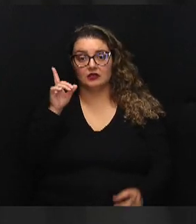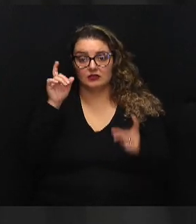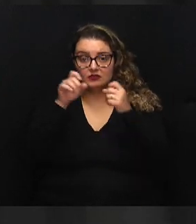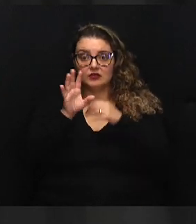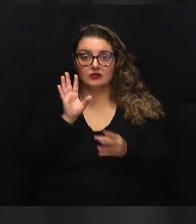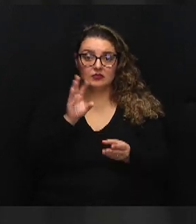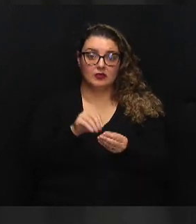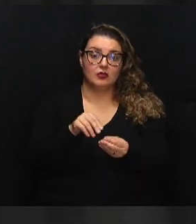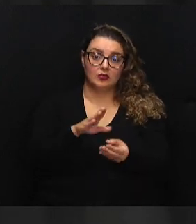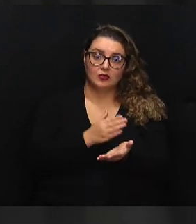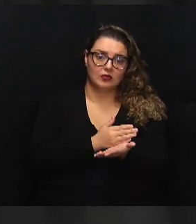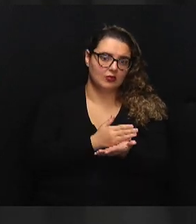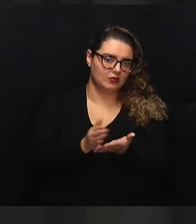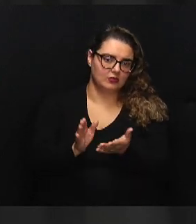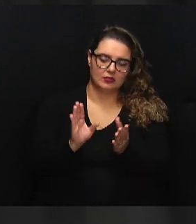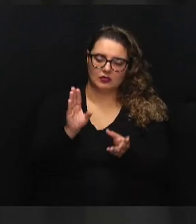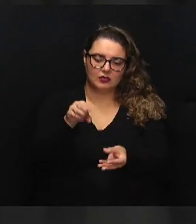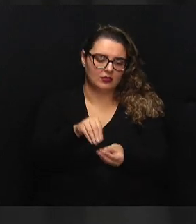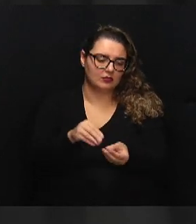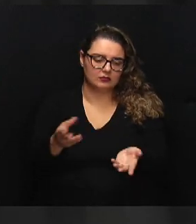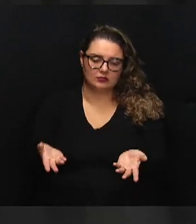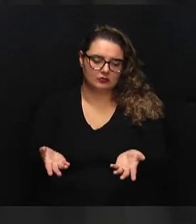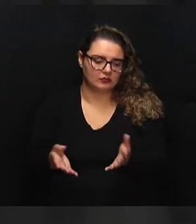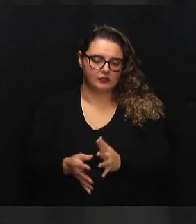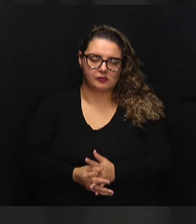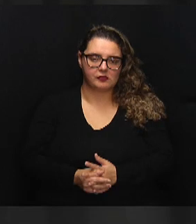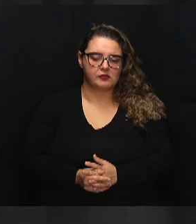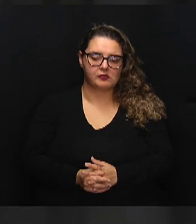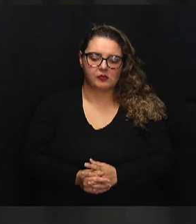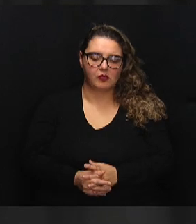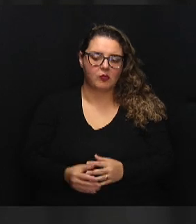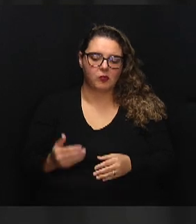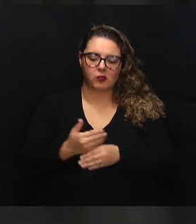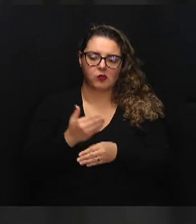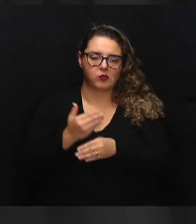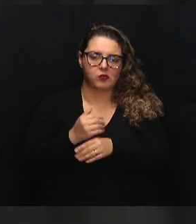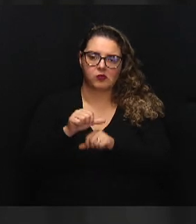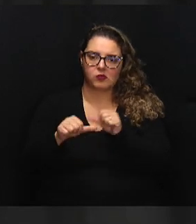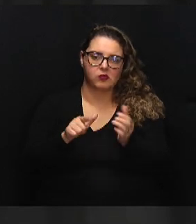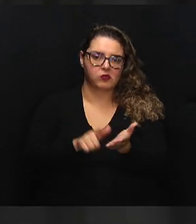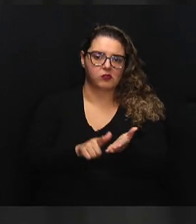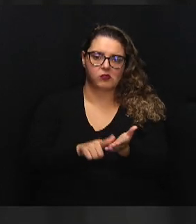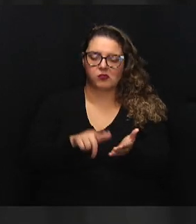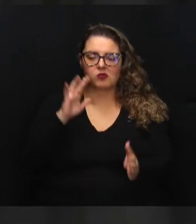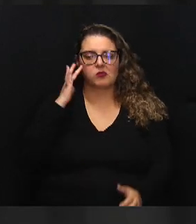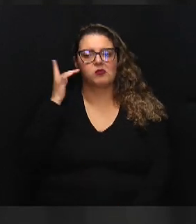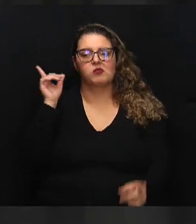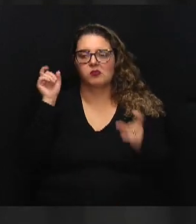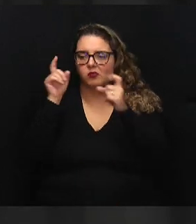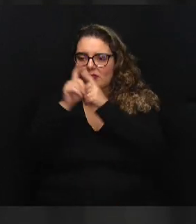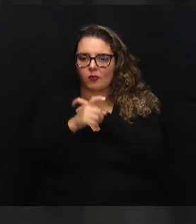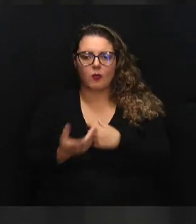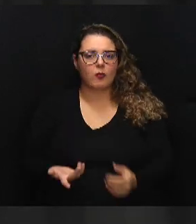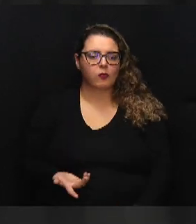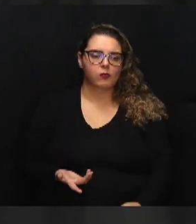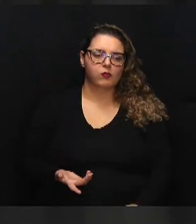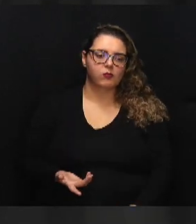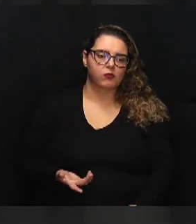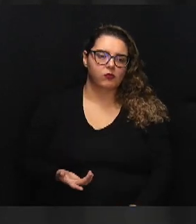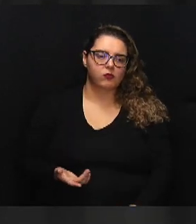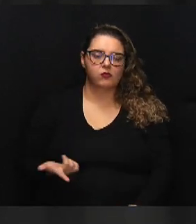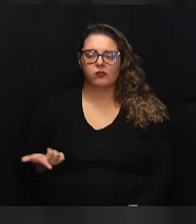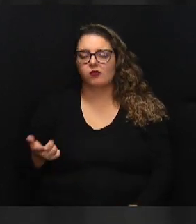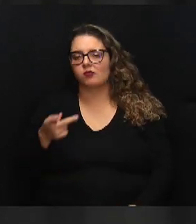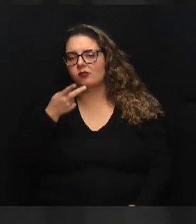o início ou a conclusão, ou essa obra sair do papel. Eu acho muito difícil. Então não adianta querer enganar o